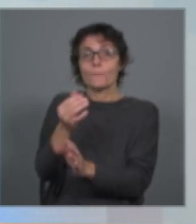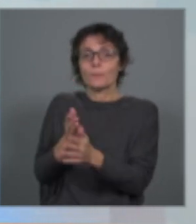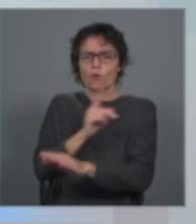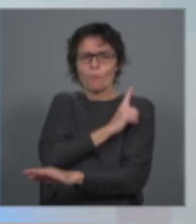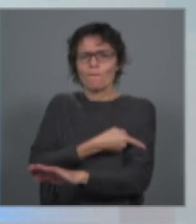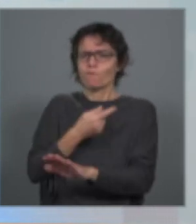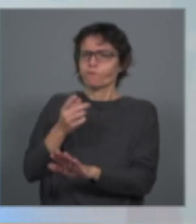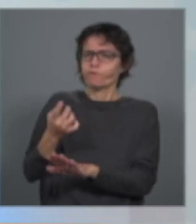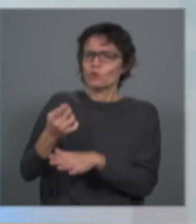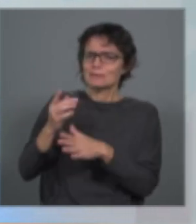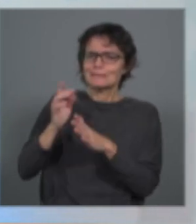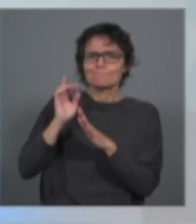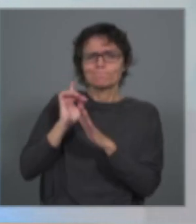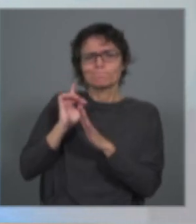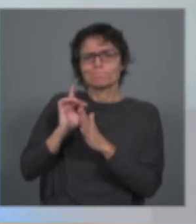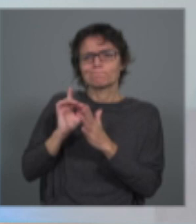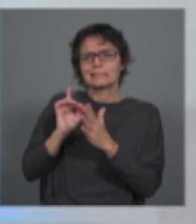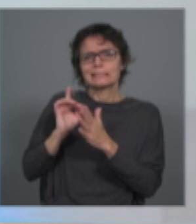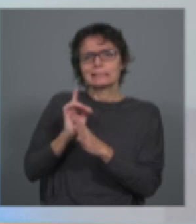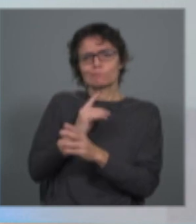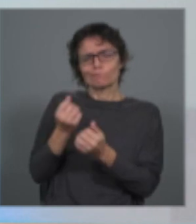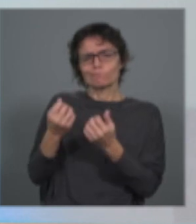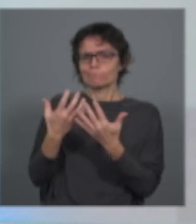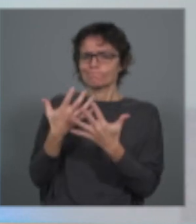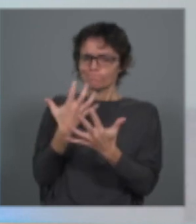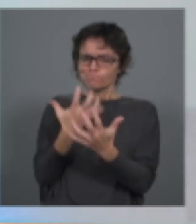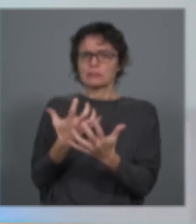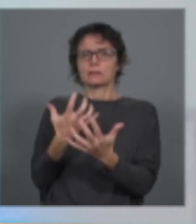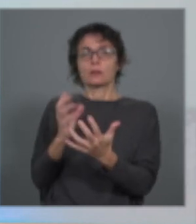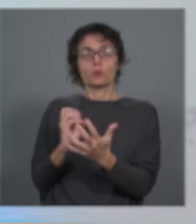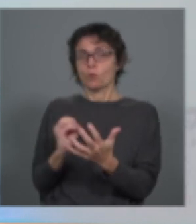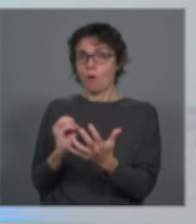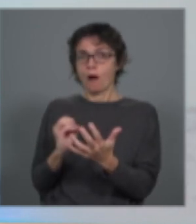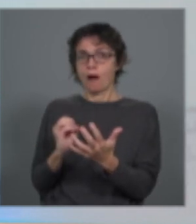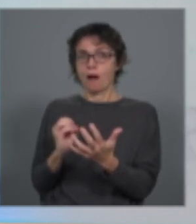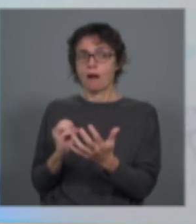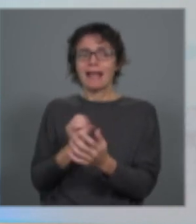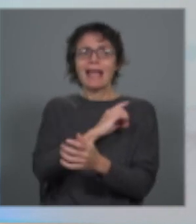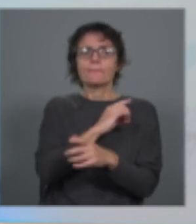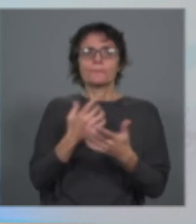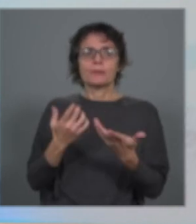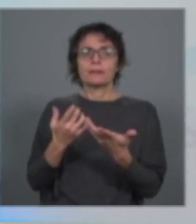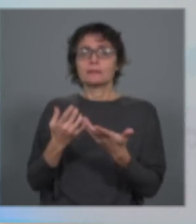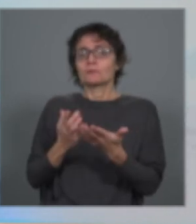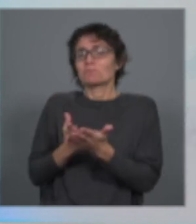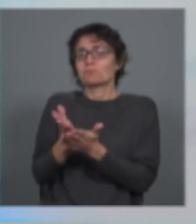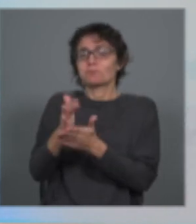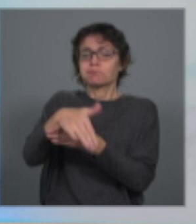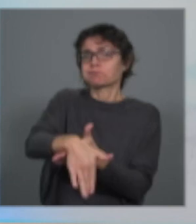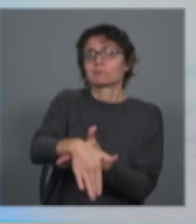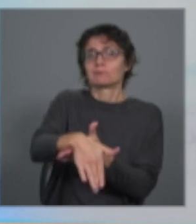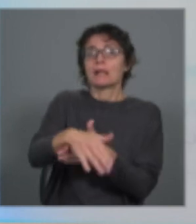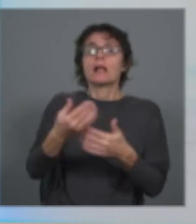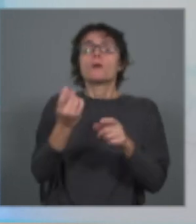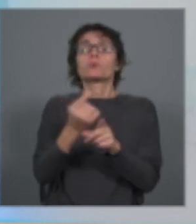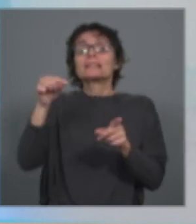com prudência, que é outro termo que deveria andar por aí e não anda. E que tem que substituir o